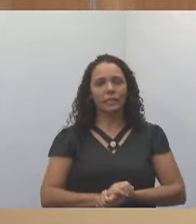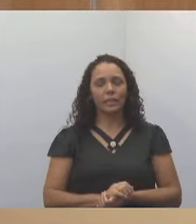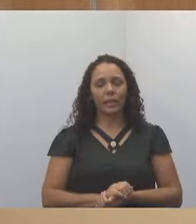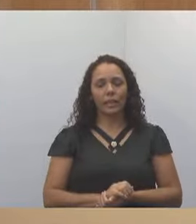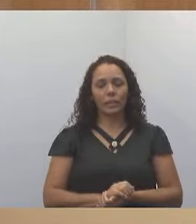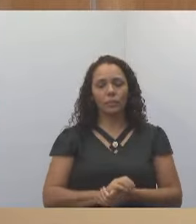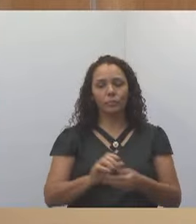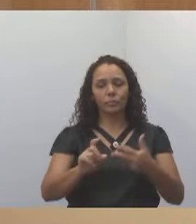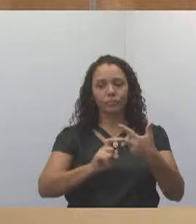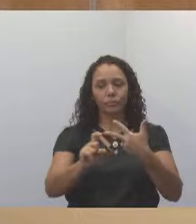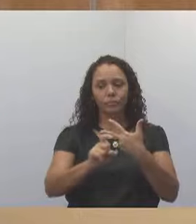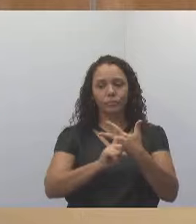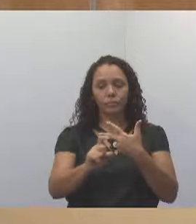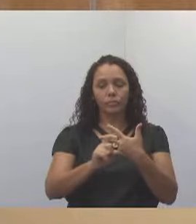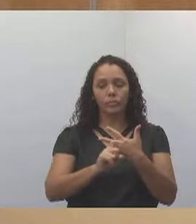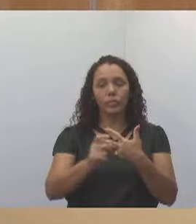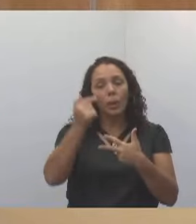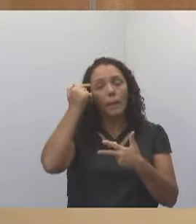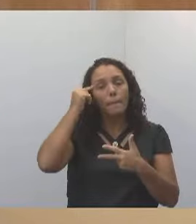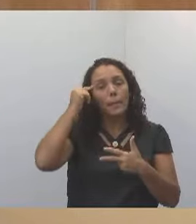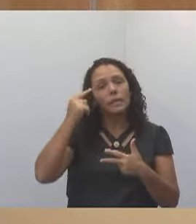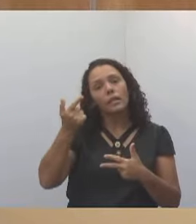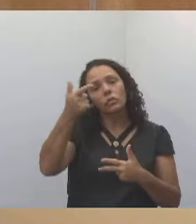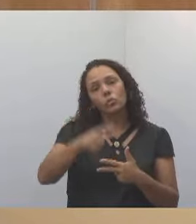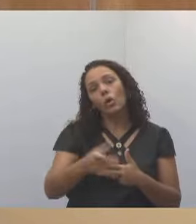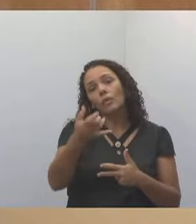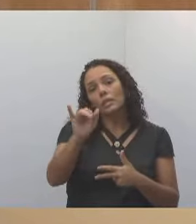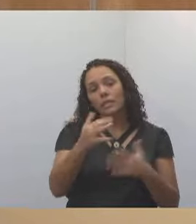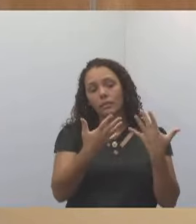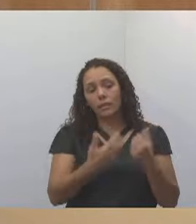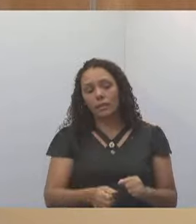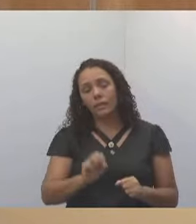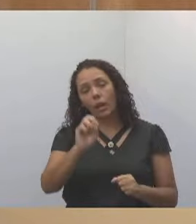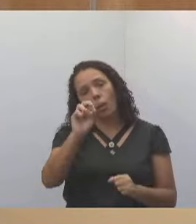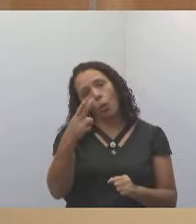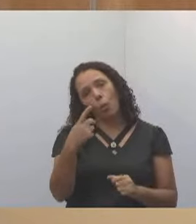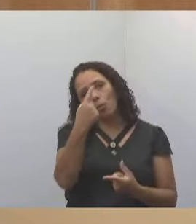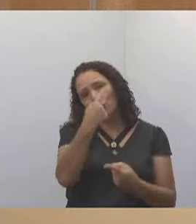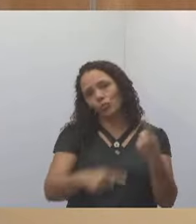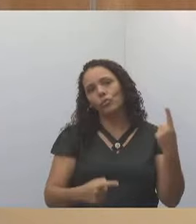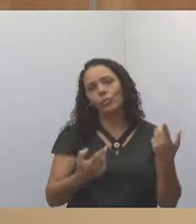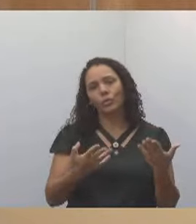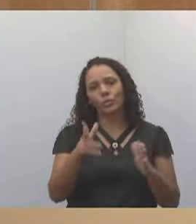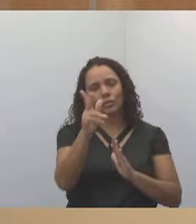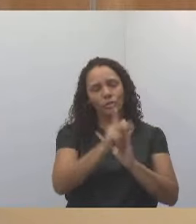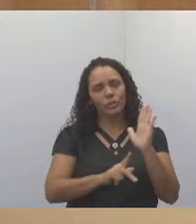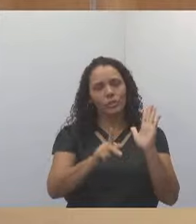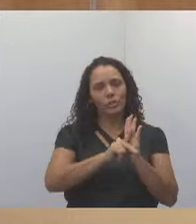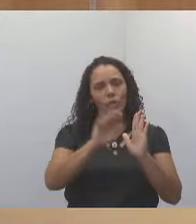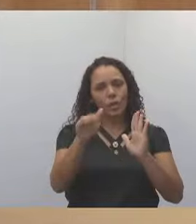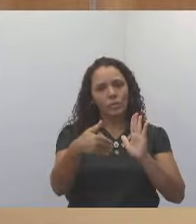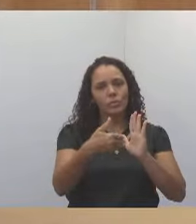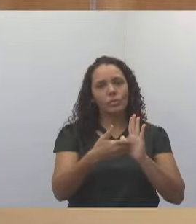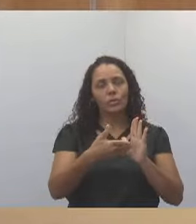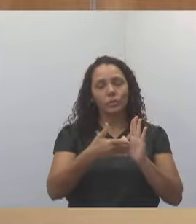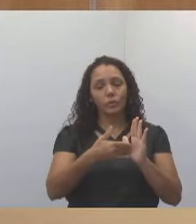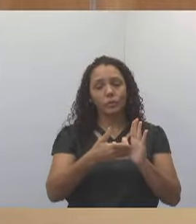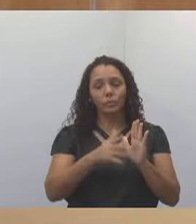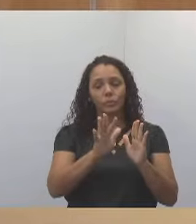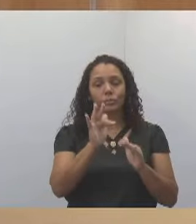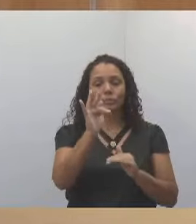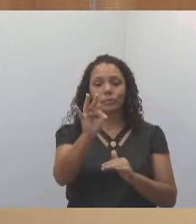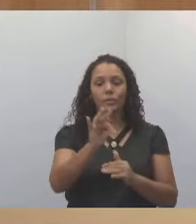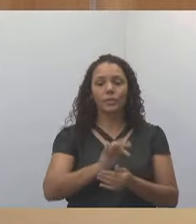realmente ele vai sancionar ou vai vetar esse projeto futuramente aí